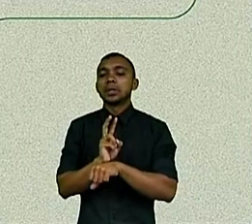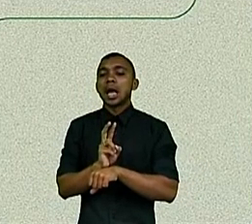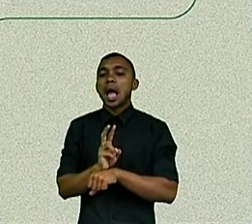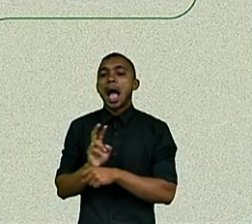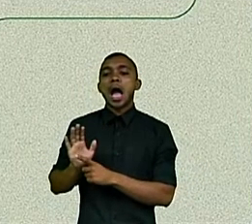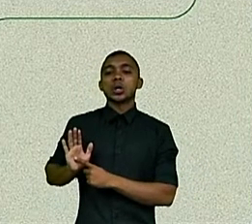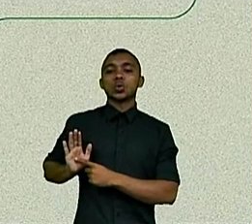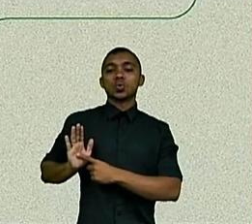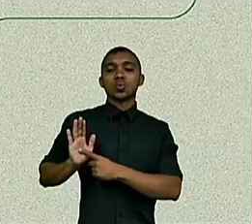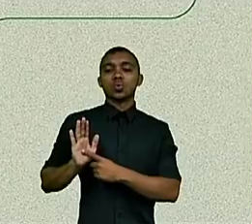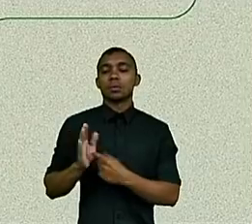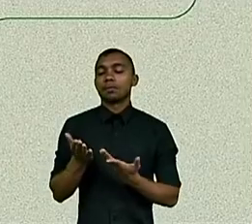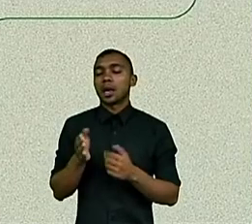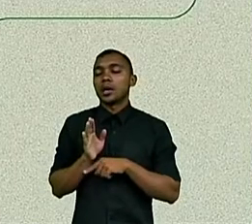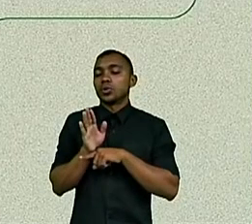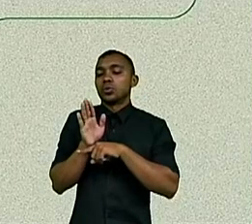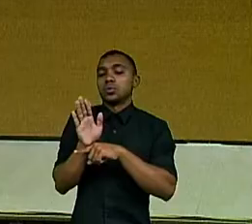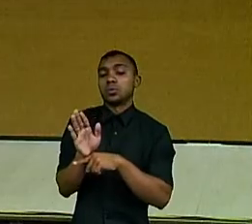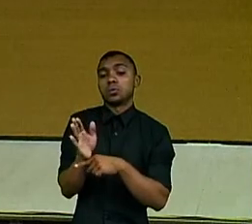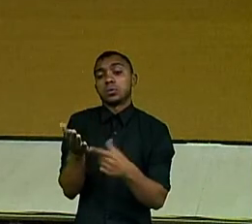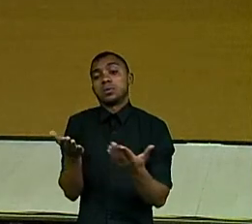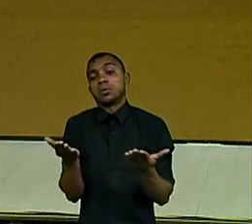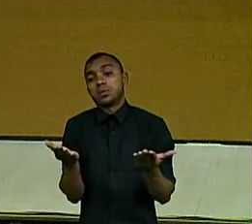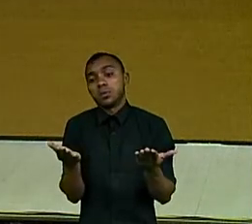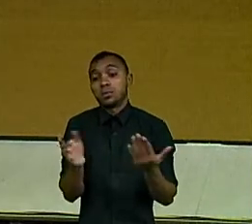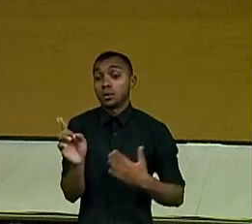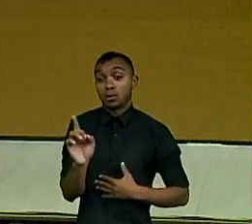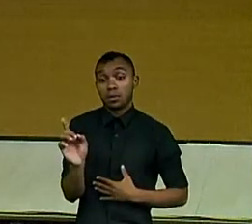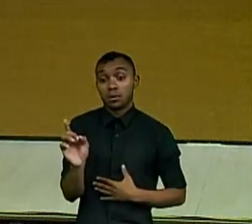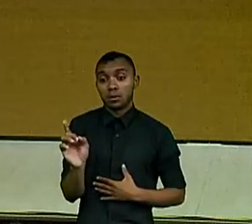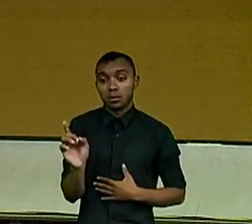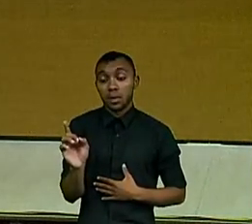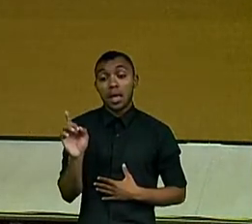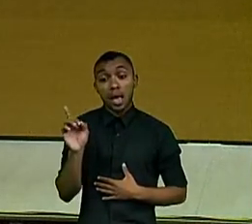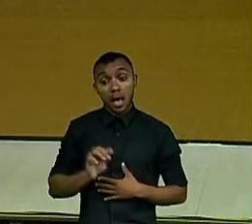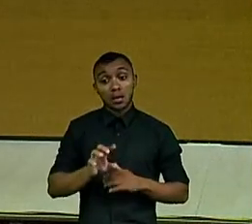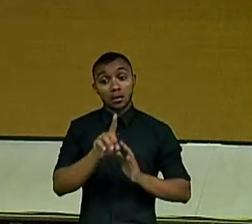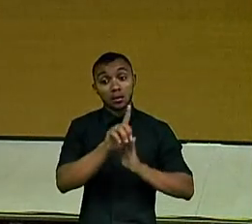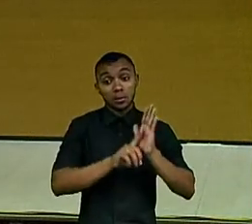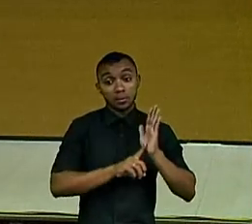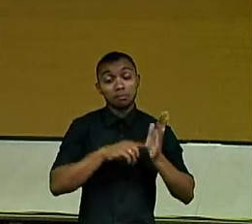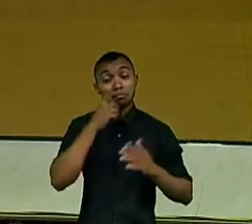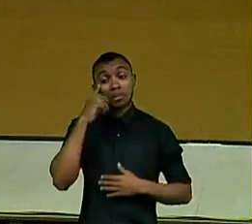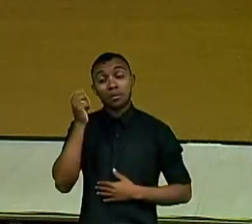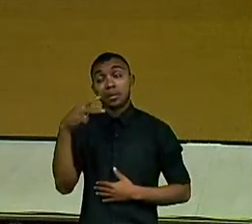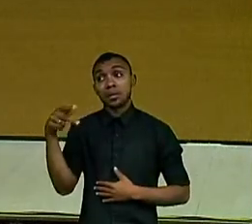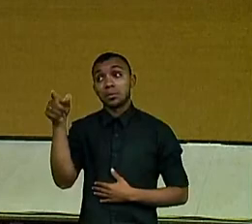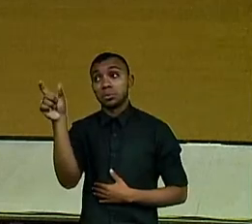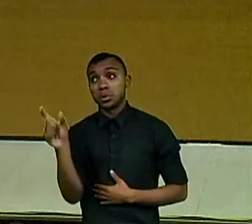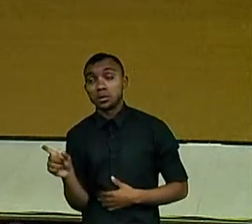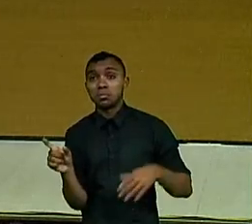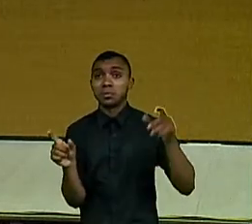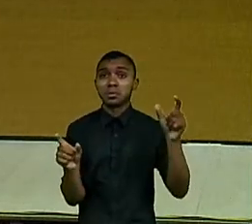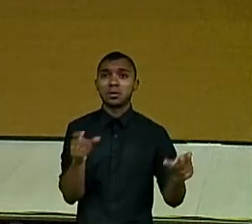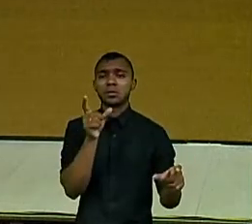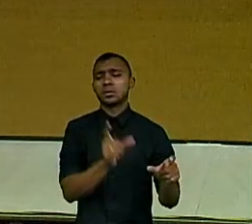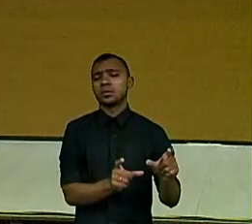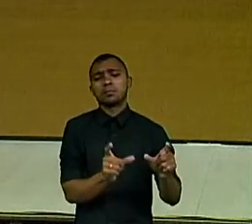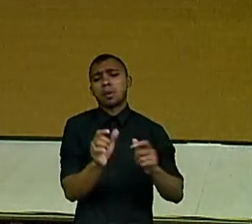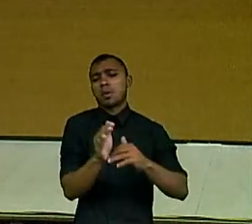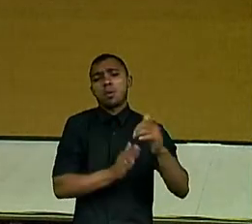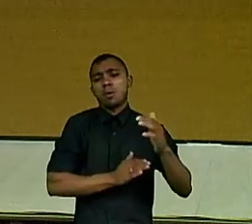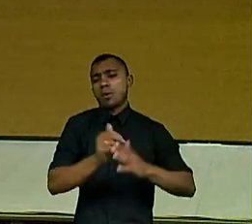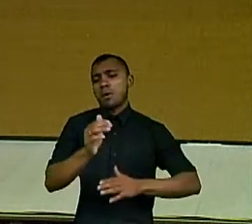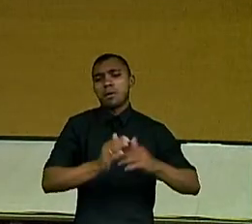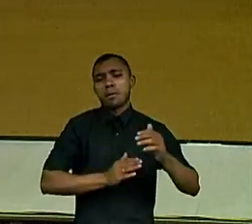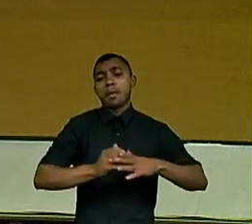é um direito garantido em Constituição e poderia ser o presidente A B ou C tinha